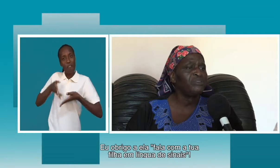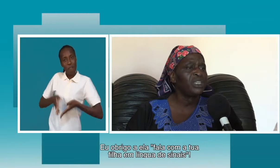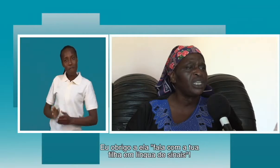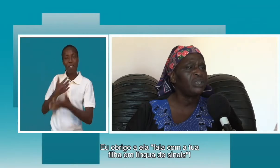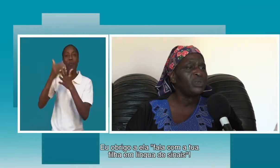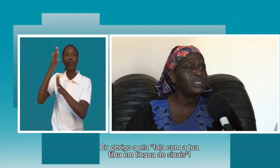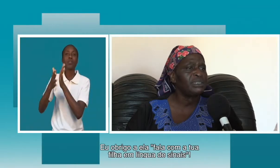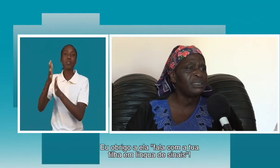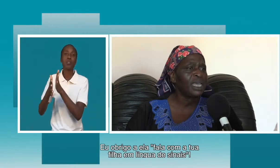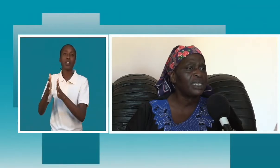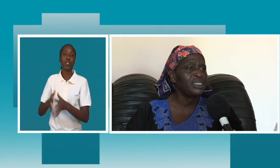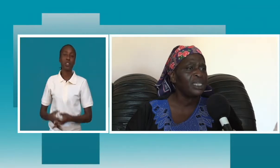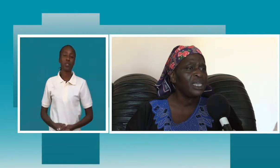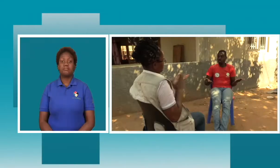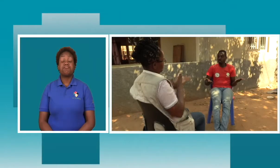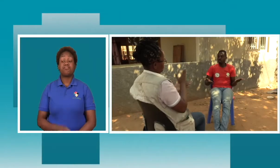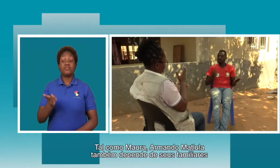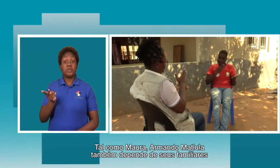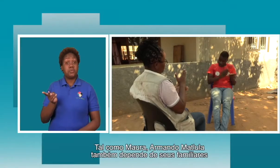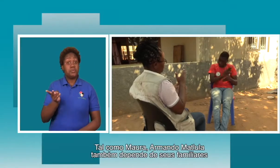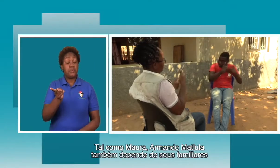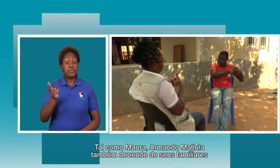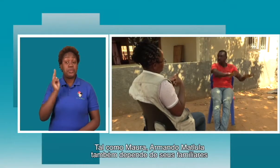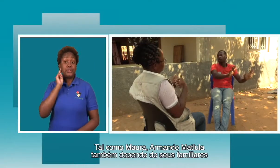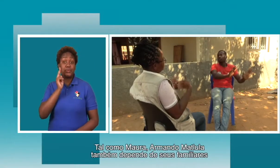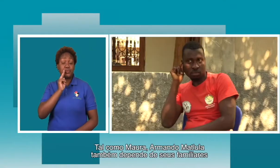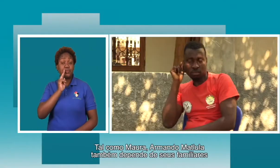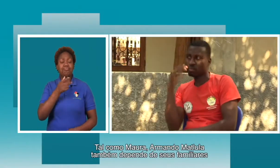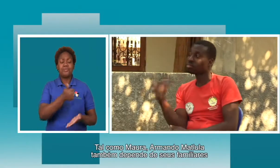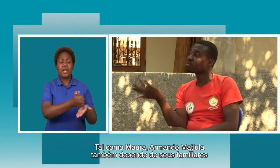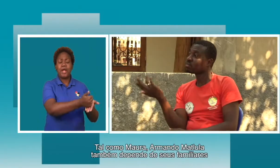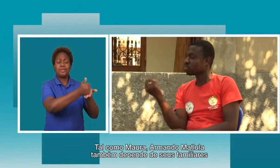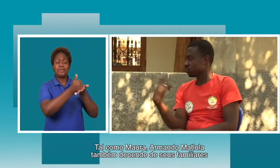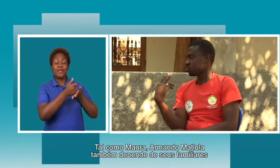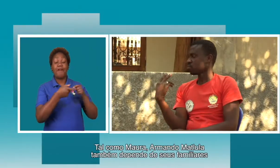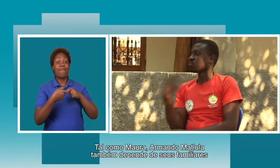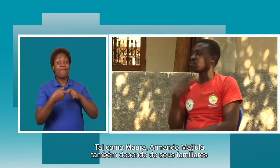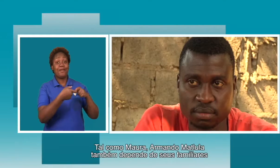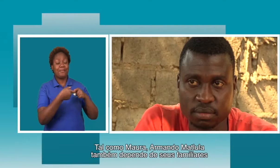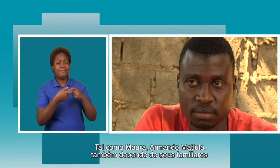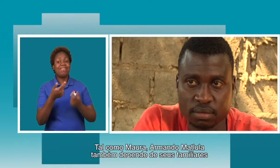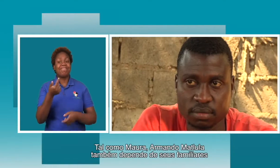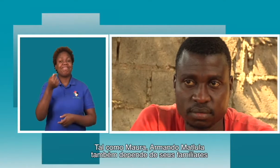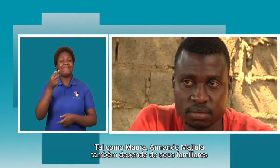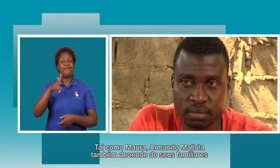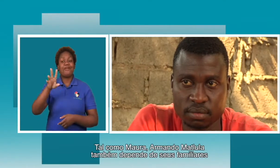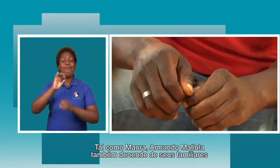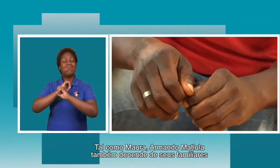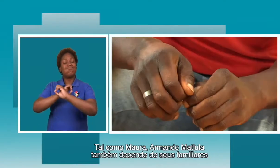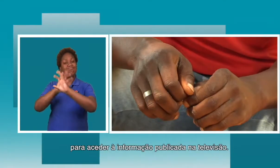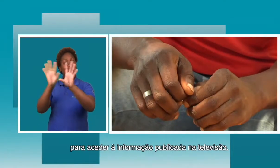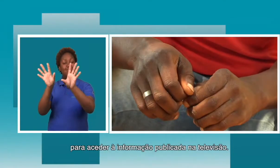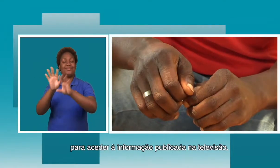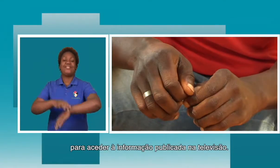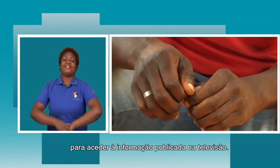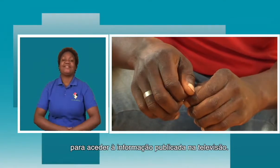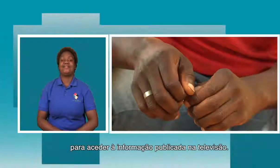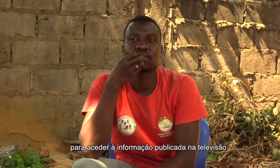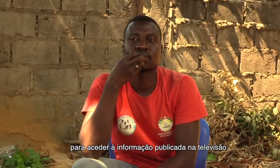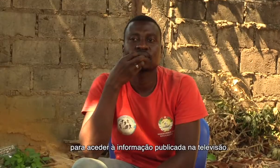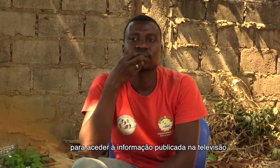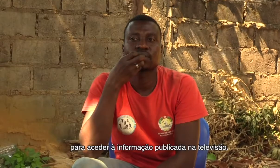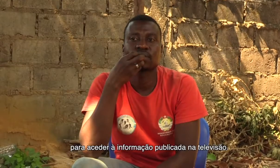a tua filha língua de sinais tal como maura armando uma turma também depende de seus familiares para se de